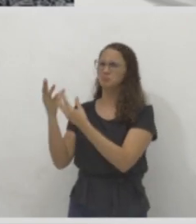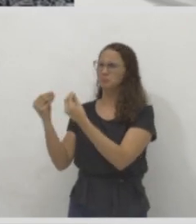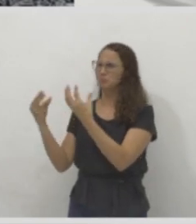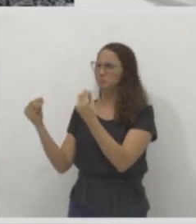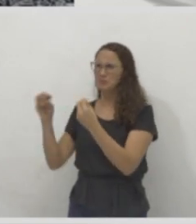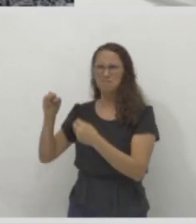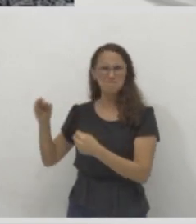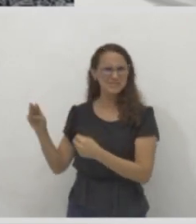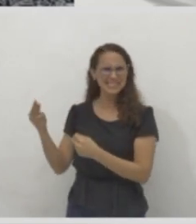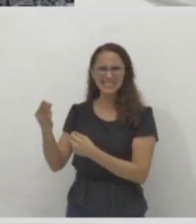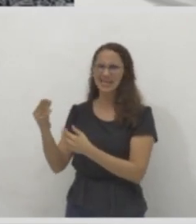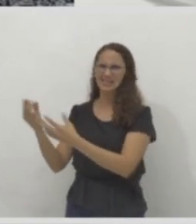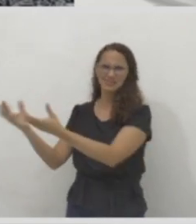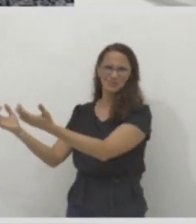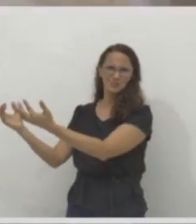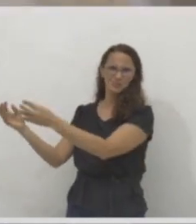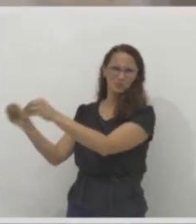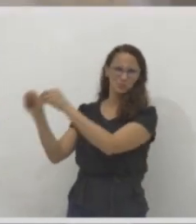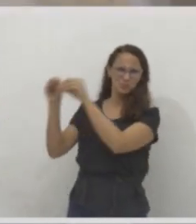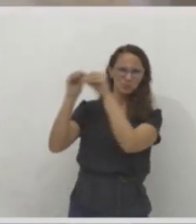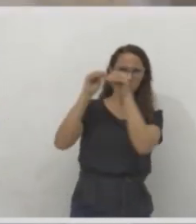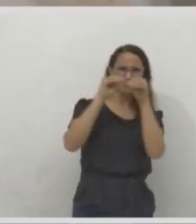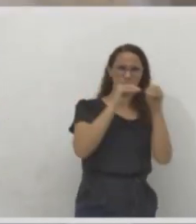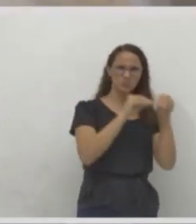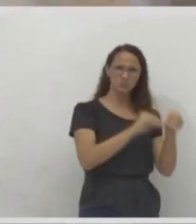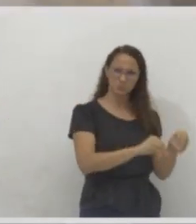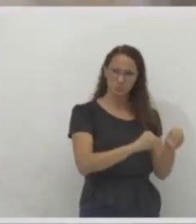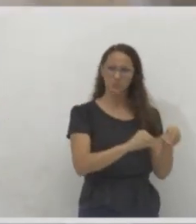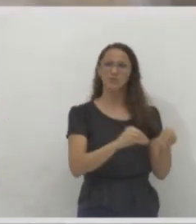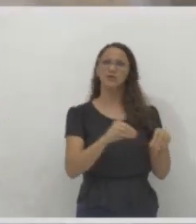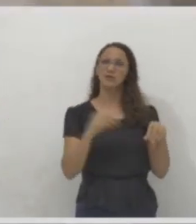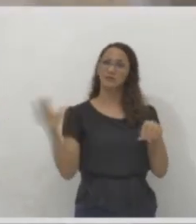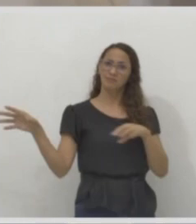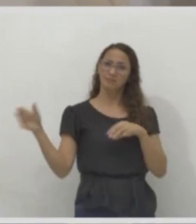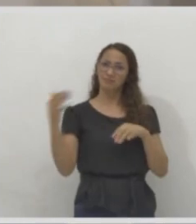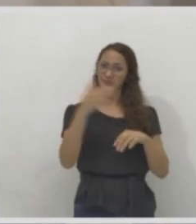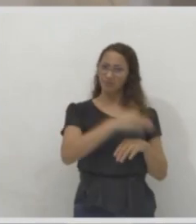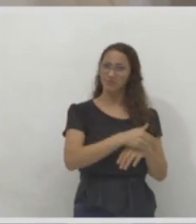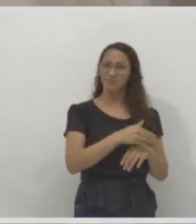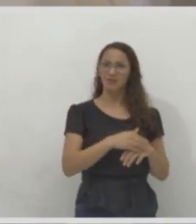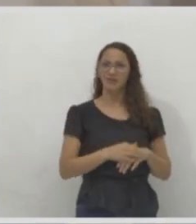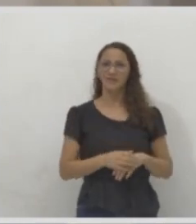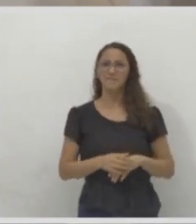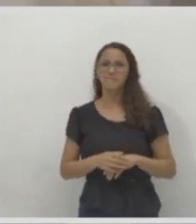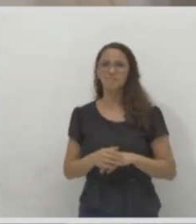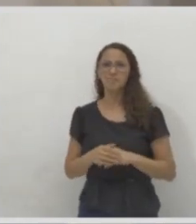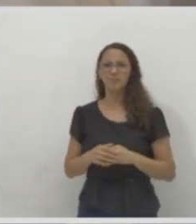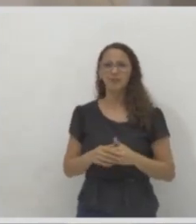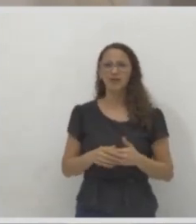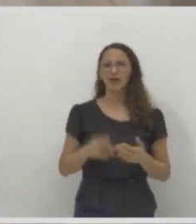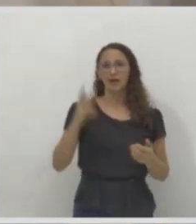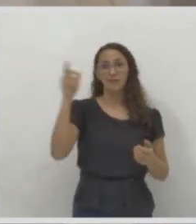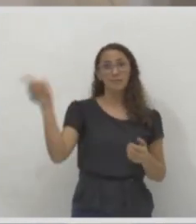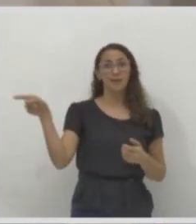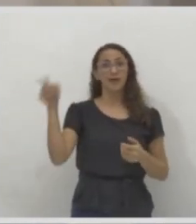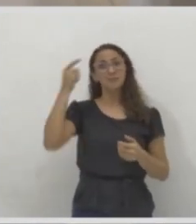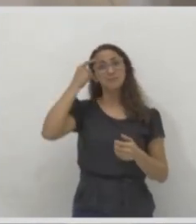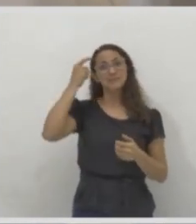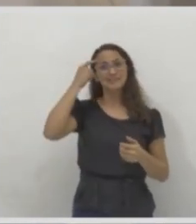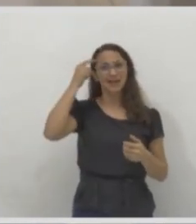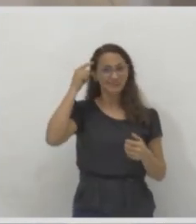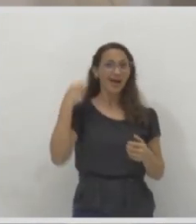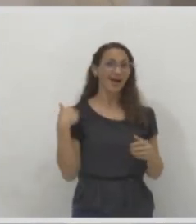para extrair esse látex. Até porque eles tinham promessas de enriquecimento como estava dando muito dinheiro a venda do